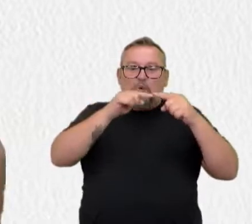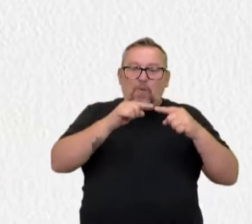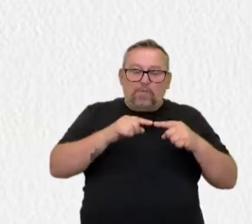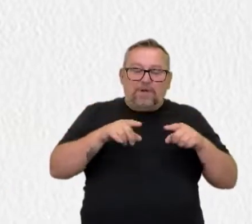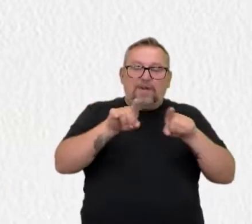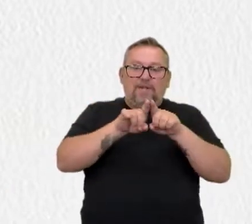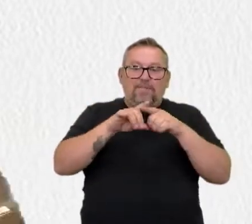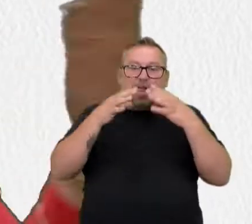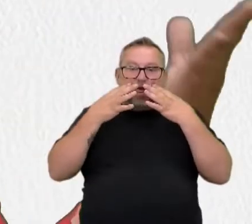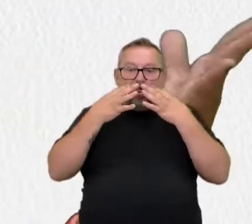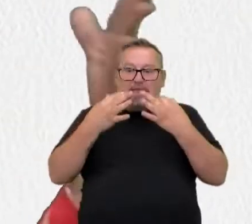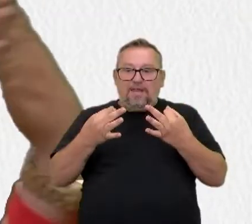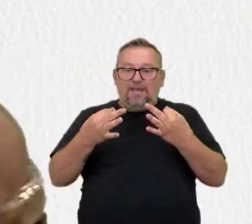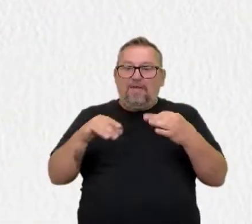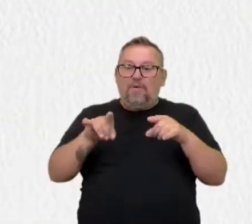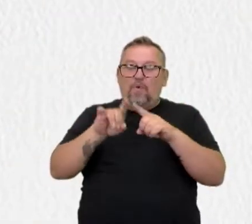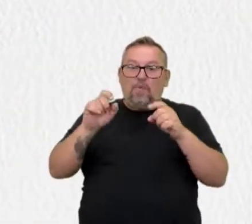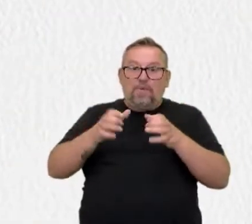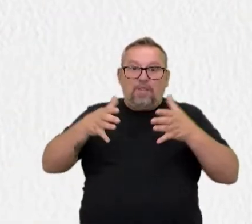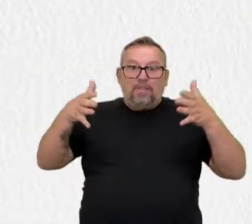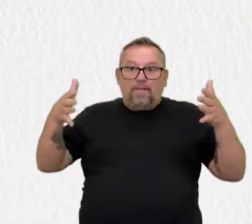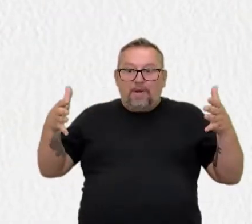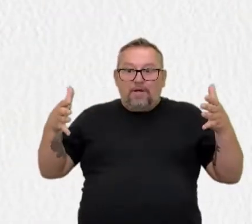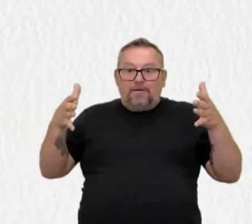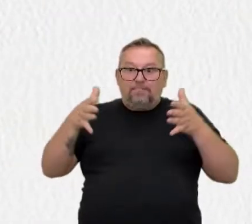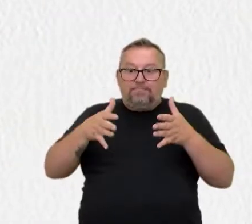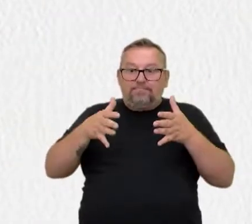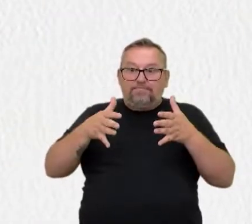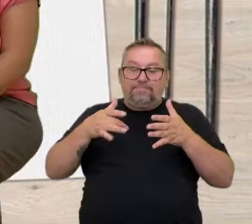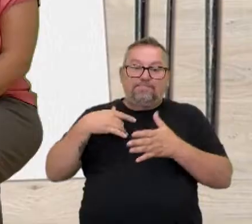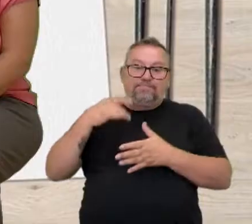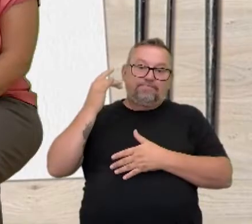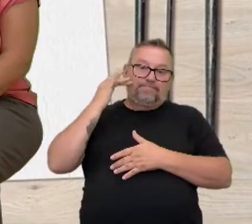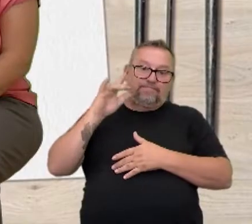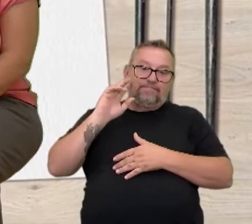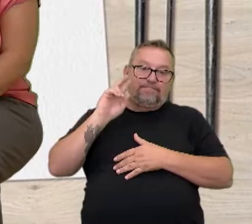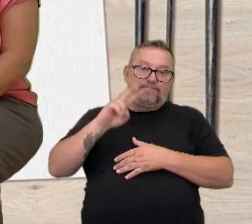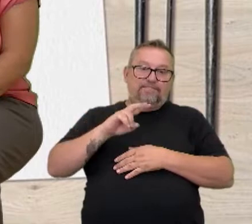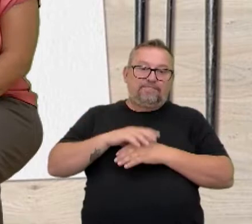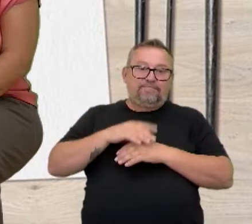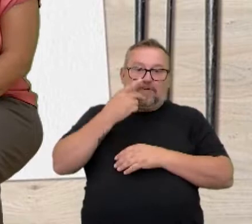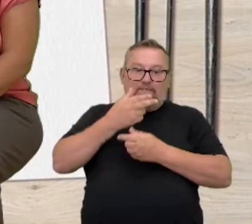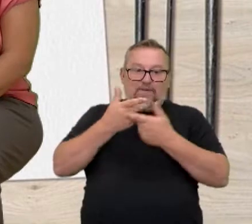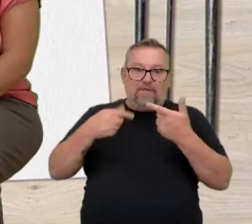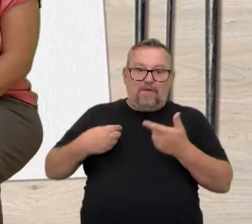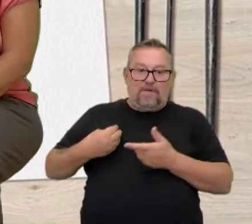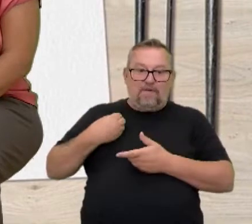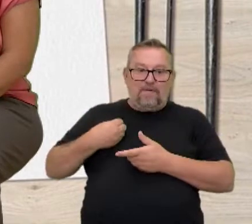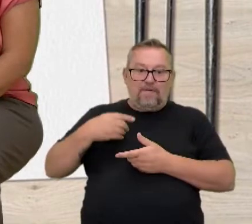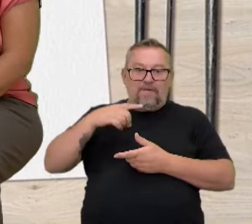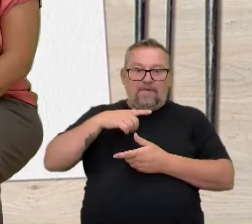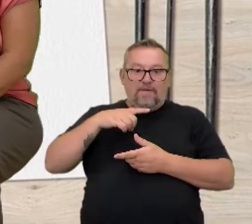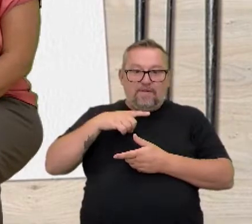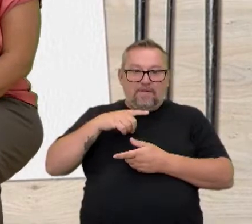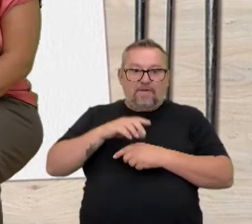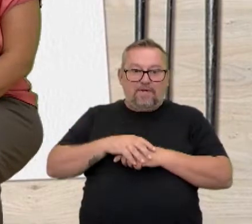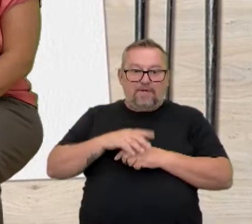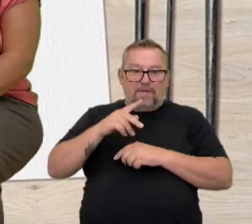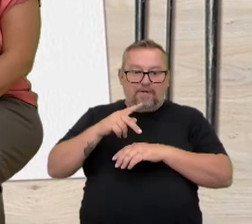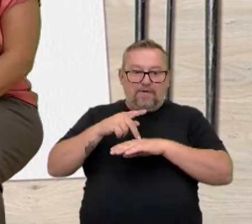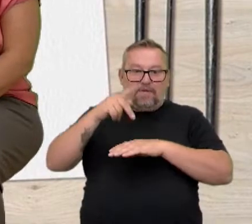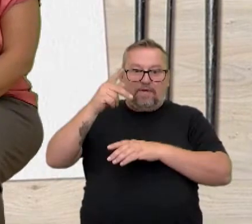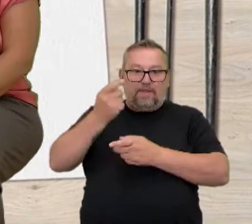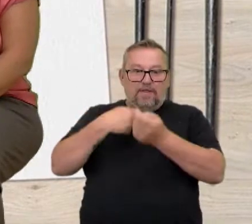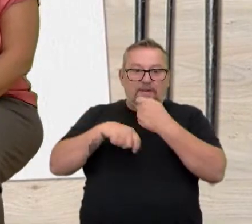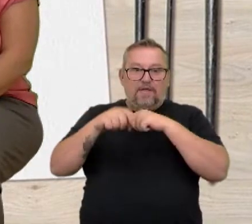chama atenção, ou até pelo tamanho, né? Eu não sei se vocês sabem, eu falando as coisas aqui ao vivo, eu tenho pós-graduação em